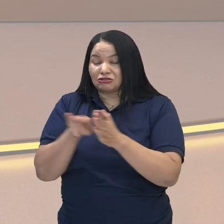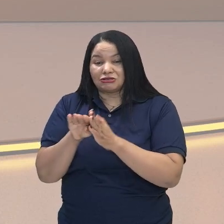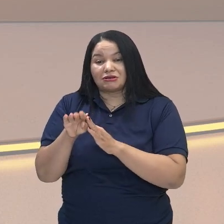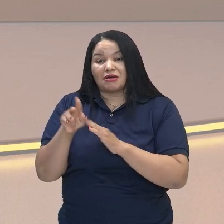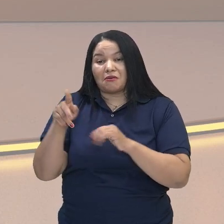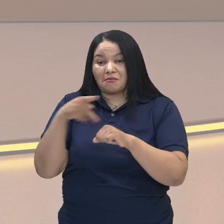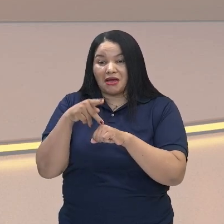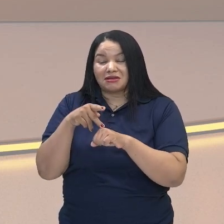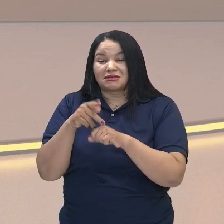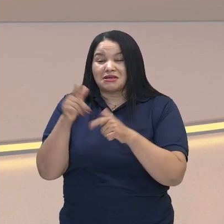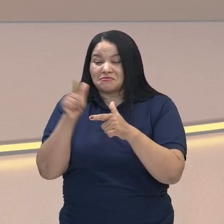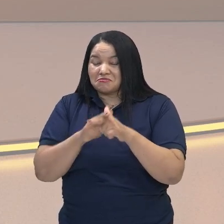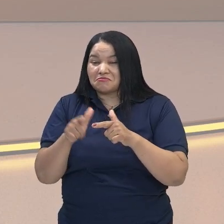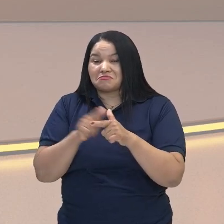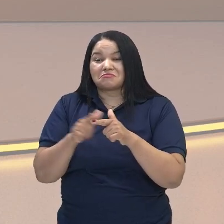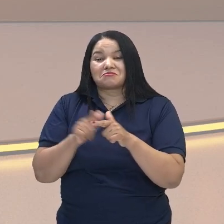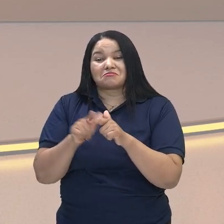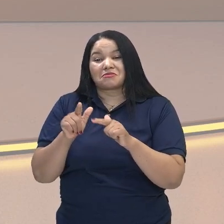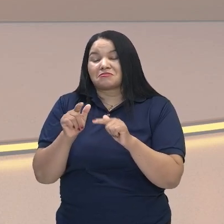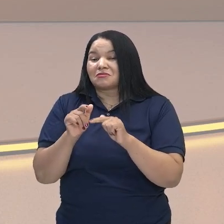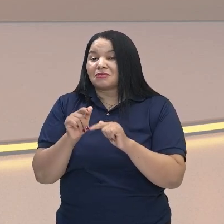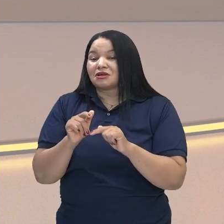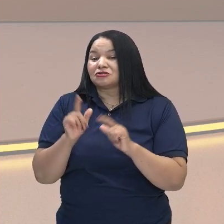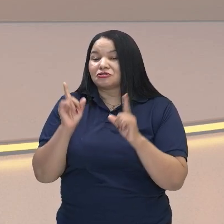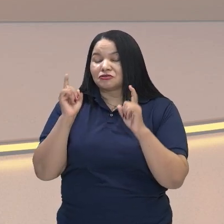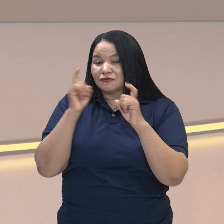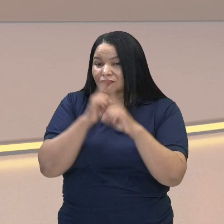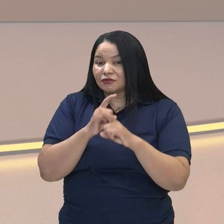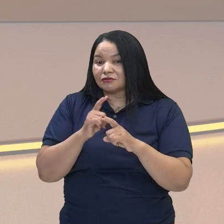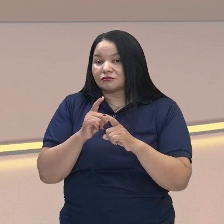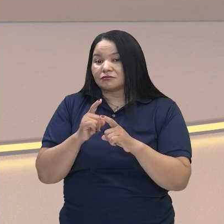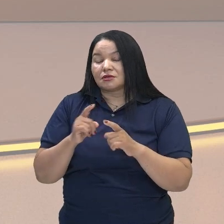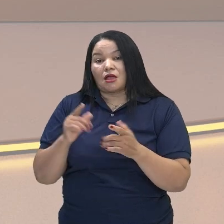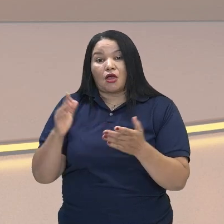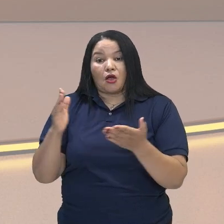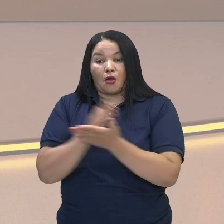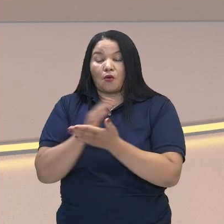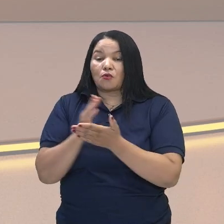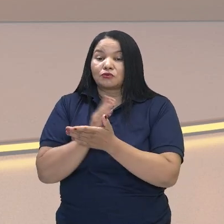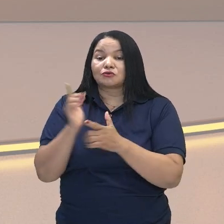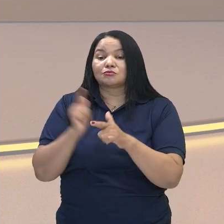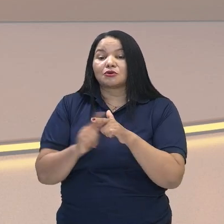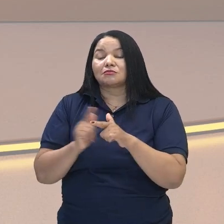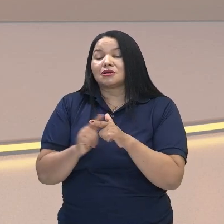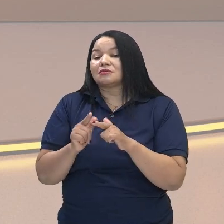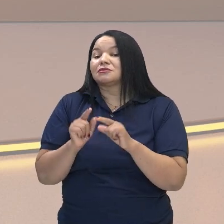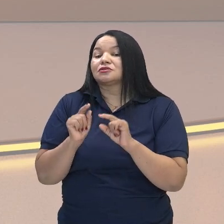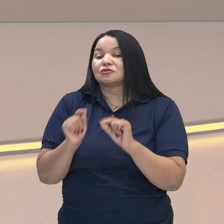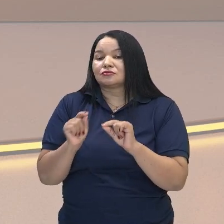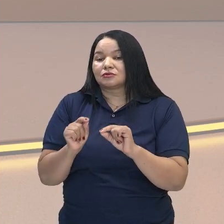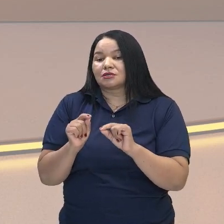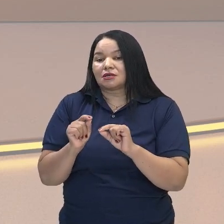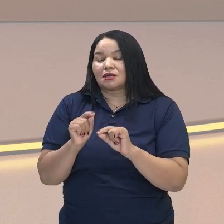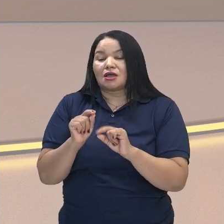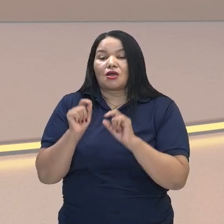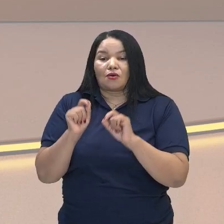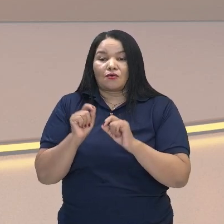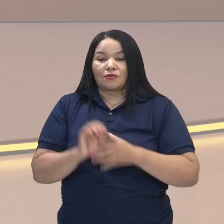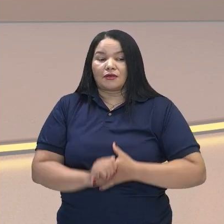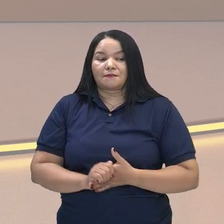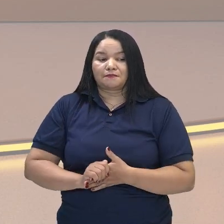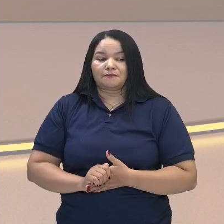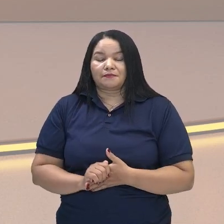dificuldades. E uma delas, que não deveria estar ocorrendo, né, vai ser a xenofobia, ali